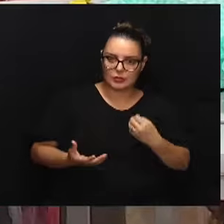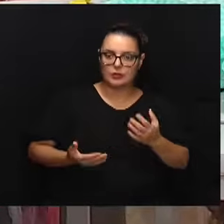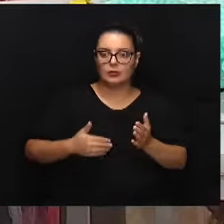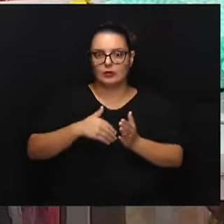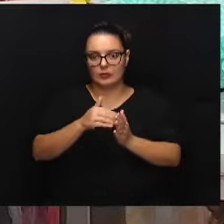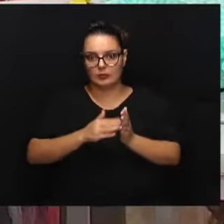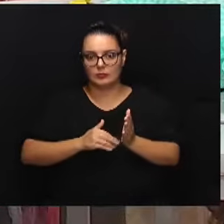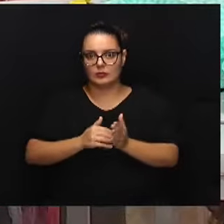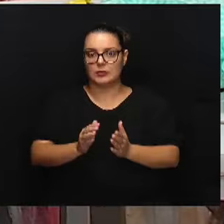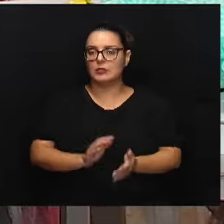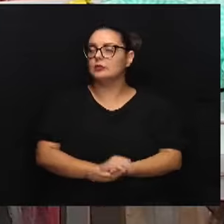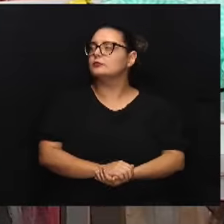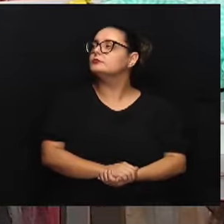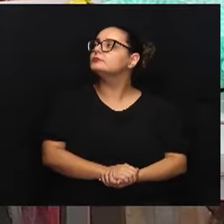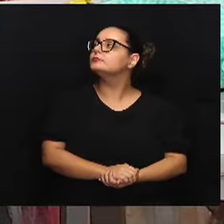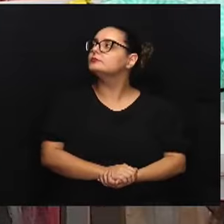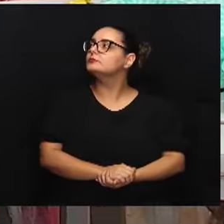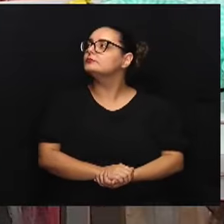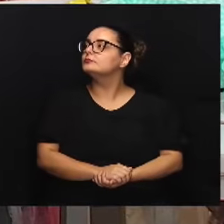pincéis.